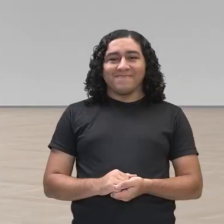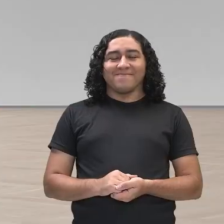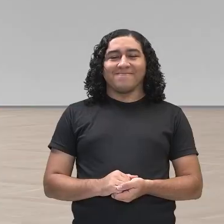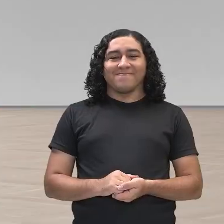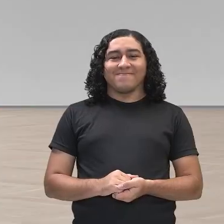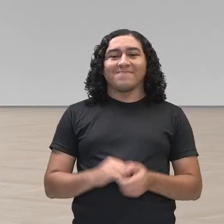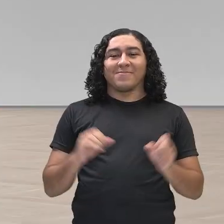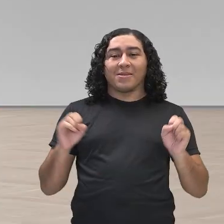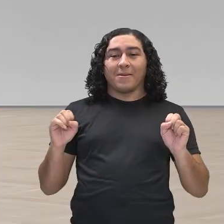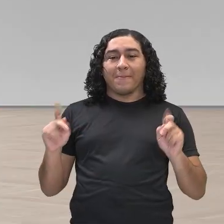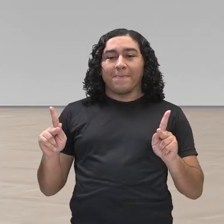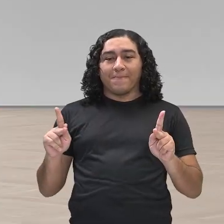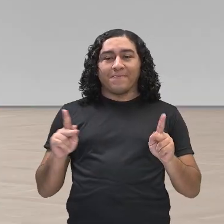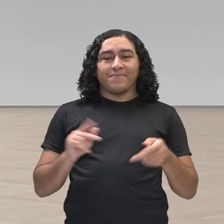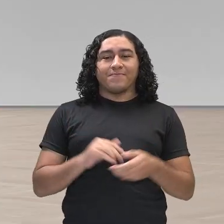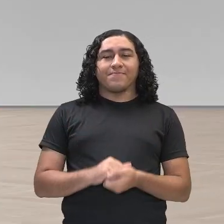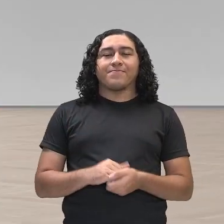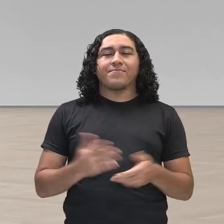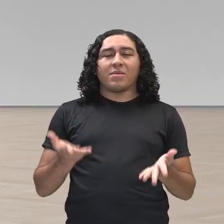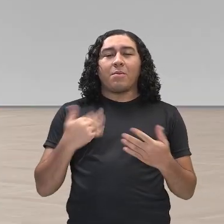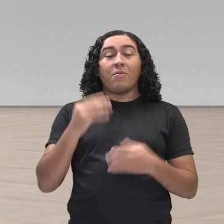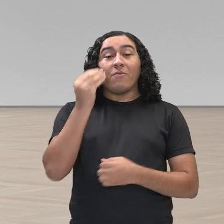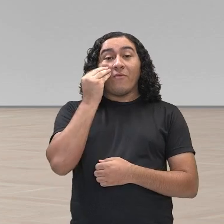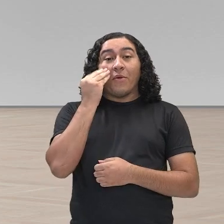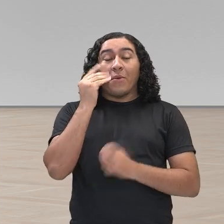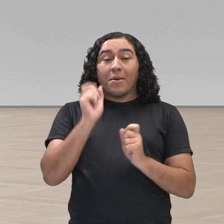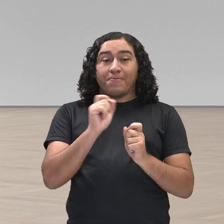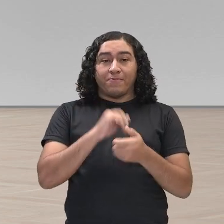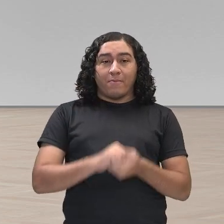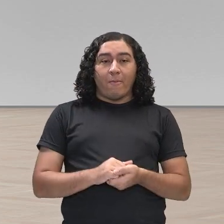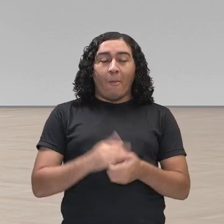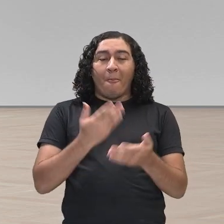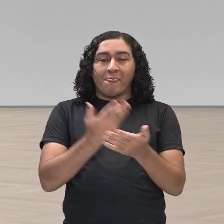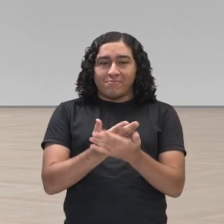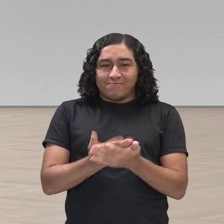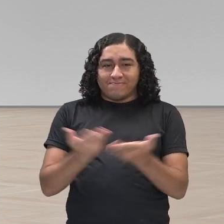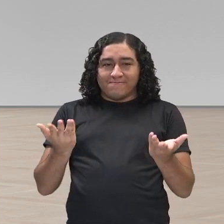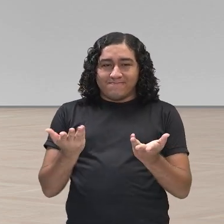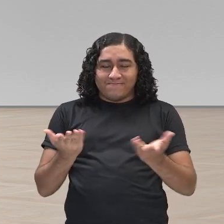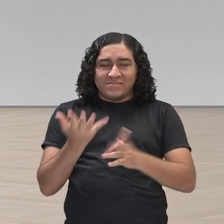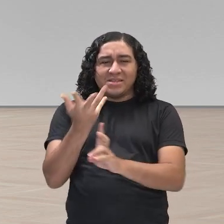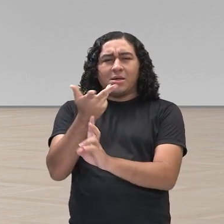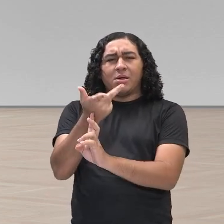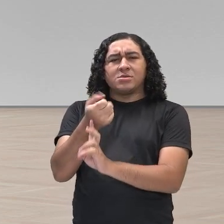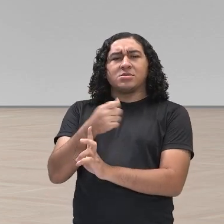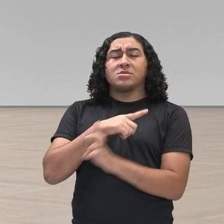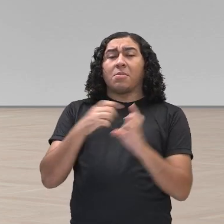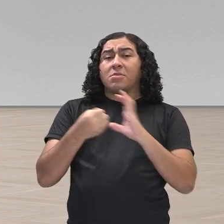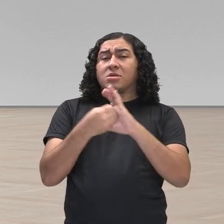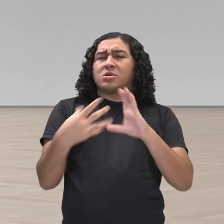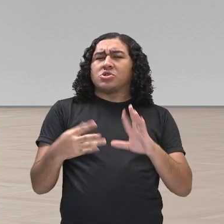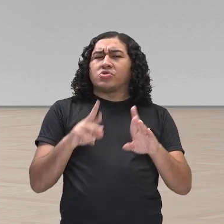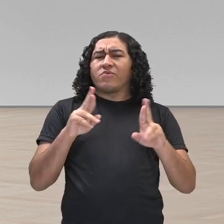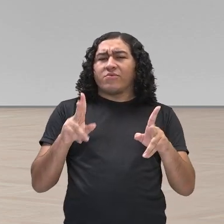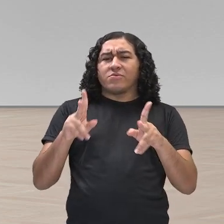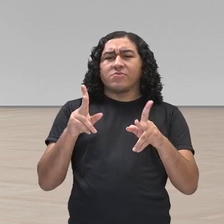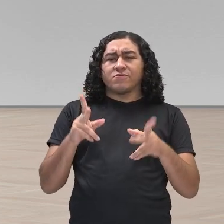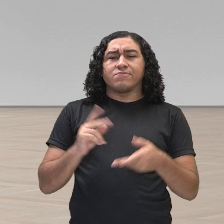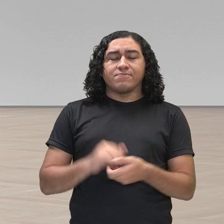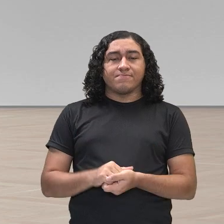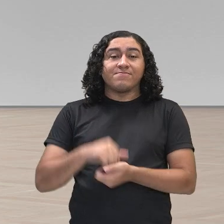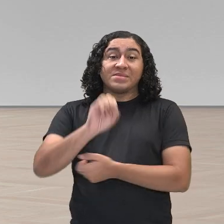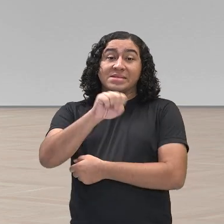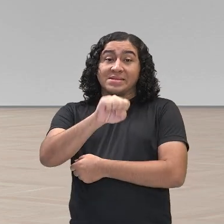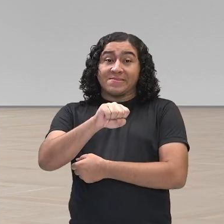Muito bem! Vejamos que a nossa aula de hoje tem um elemento diferente.